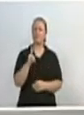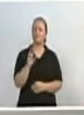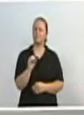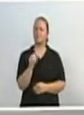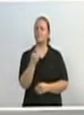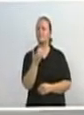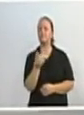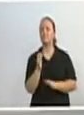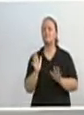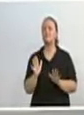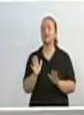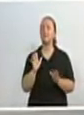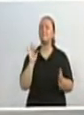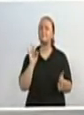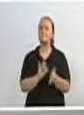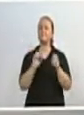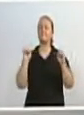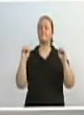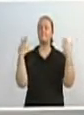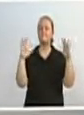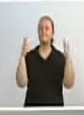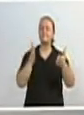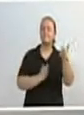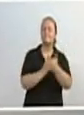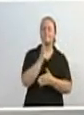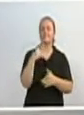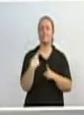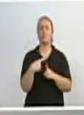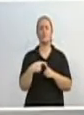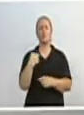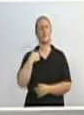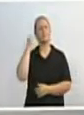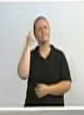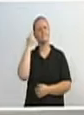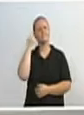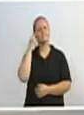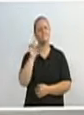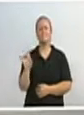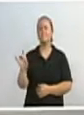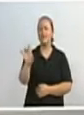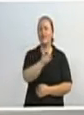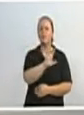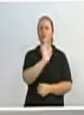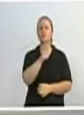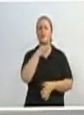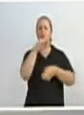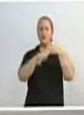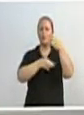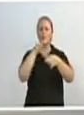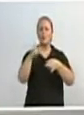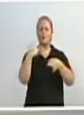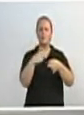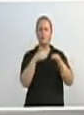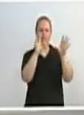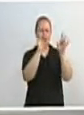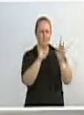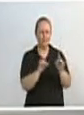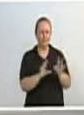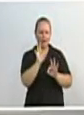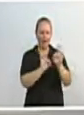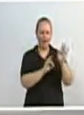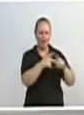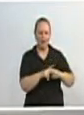aprovação, porque penso que aqui as falas trouxeram detalhes que precisam ser ajustados, mas é justamente esse o papel